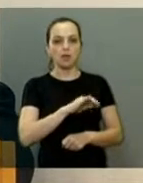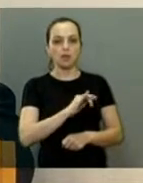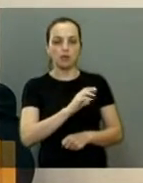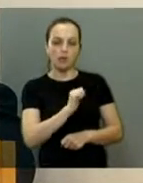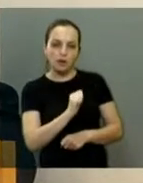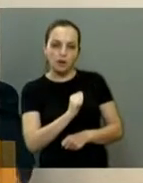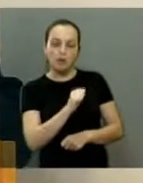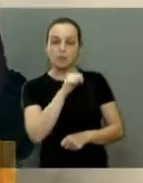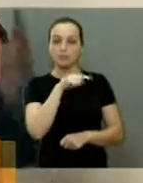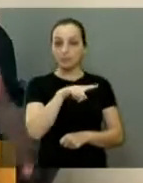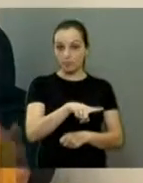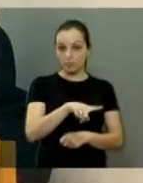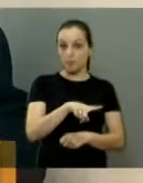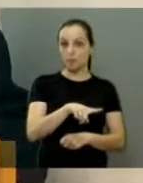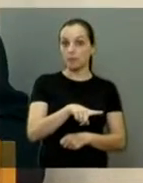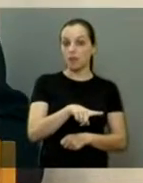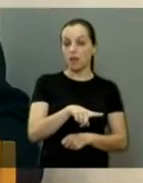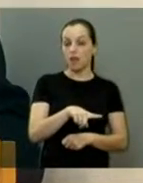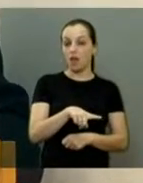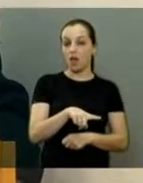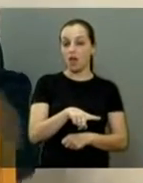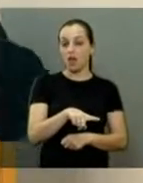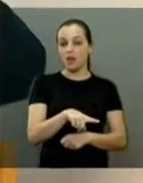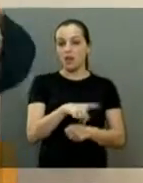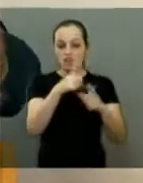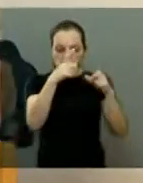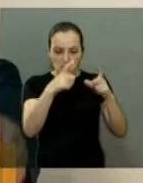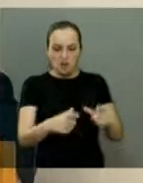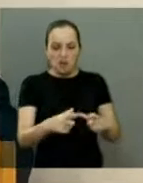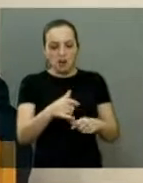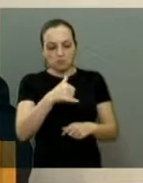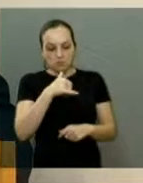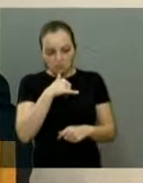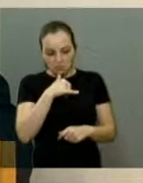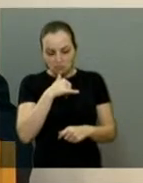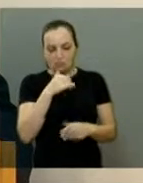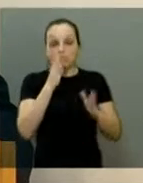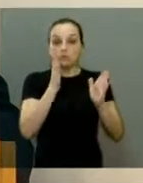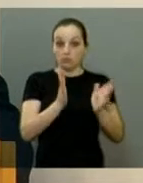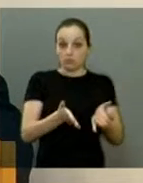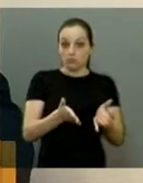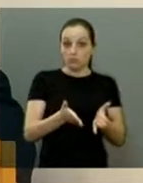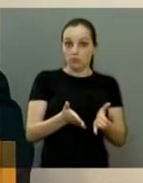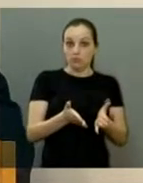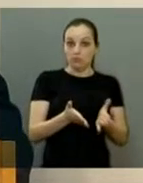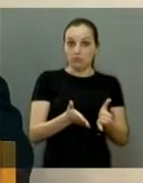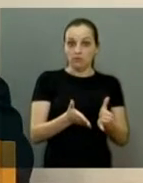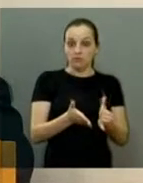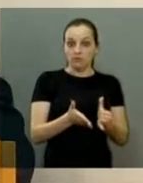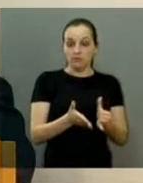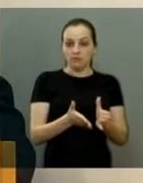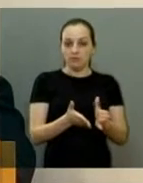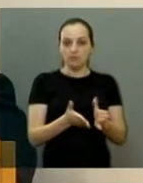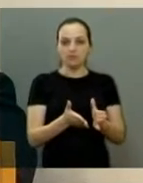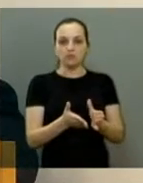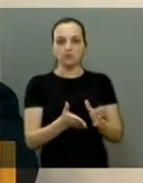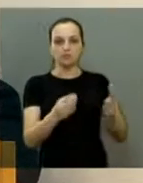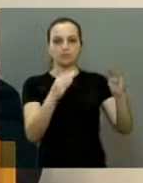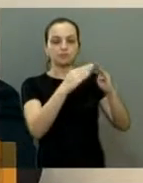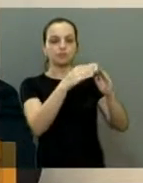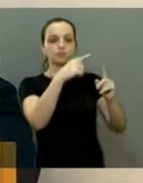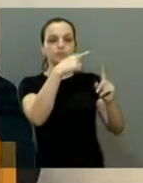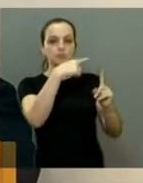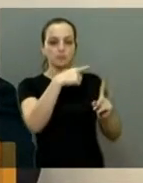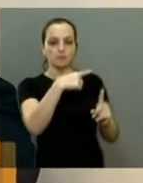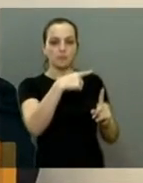literalmente praticamente um velório e hoje virou um mini hospital com ar condicionado respeito à população temos que cobrar